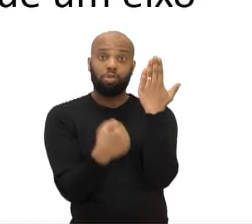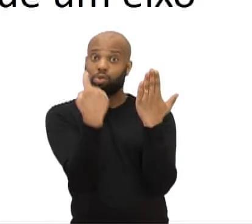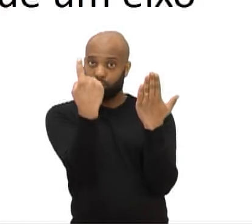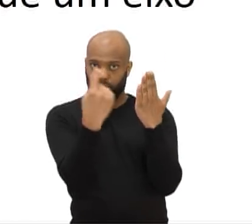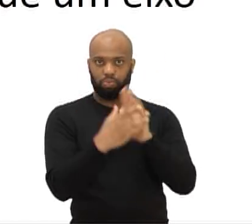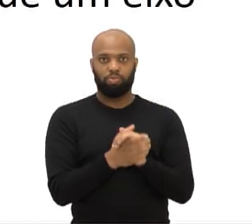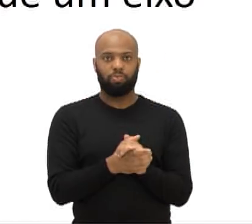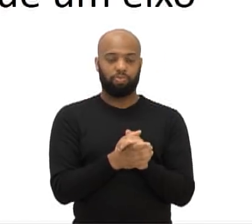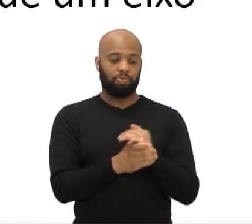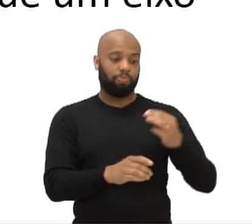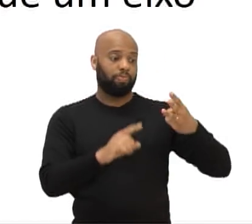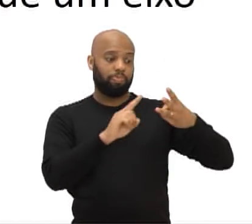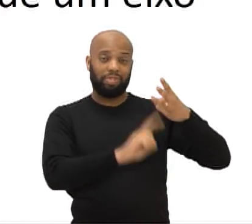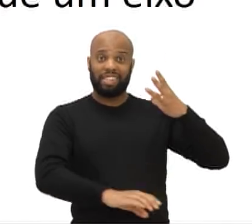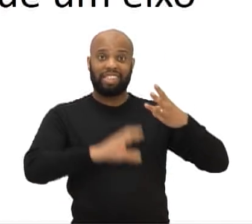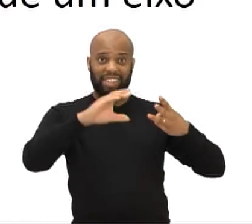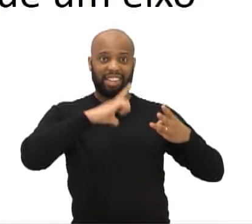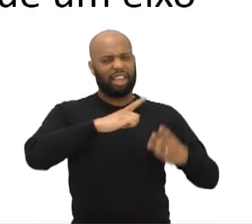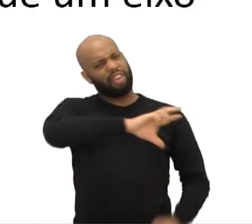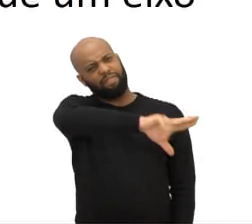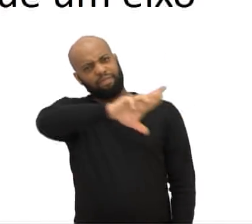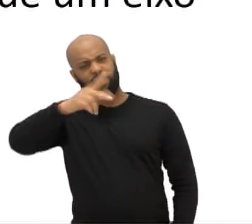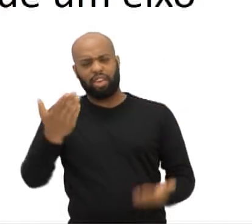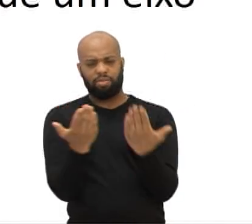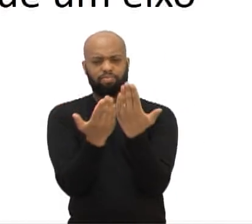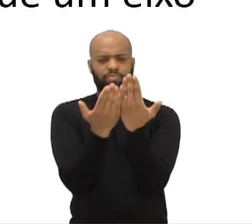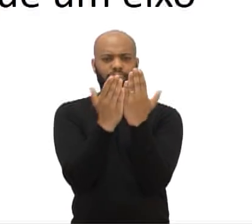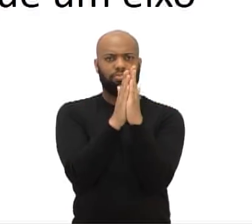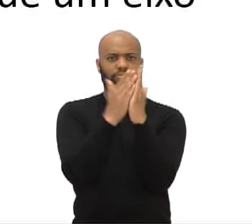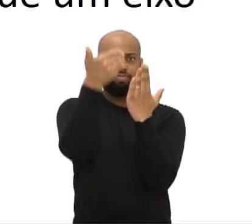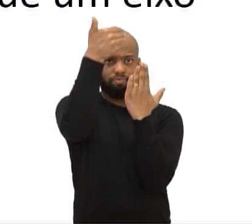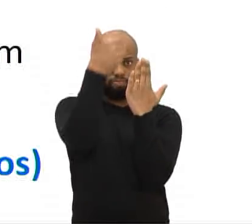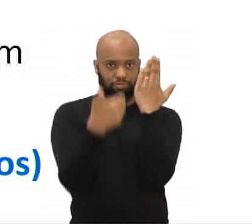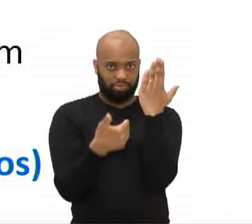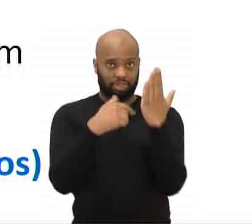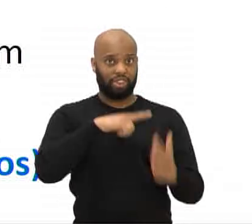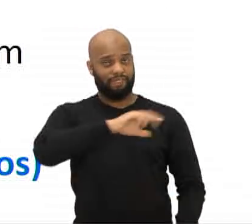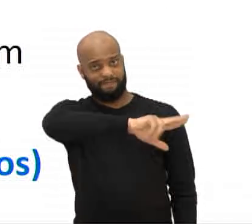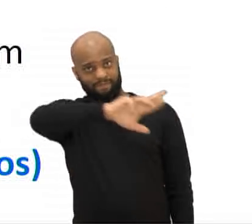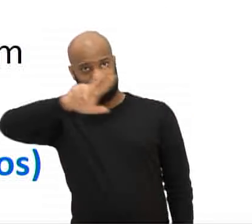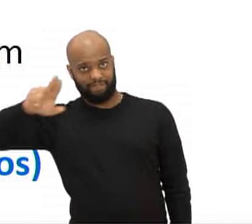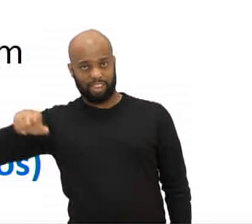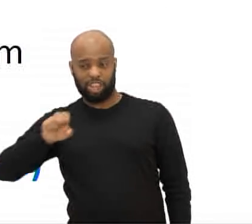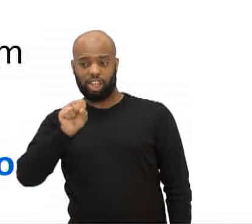E a letra C, possuem mais de um eixo de simetria. Então, vamos primeiro na